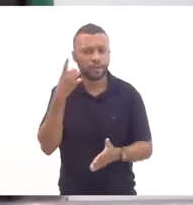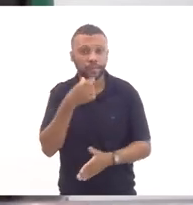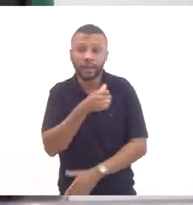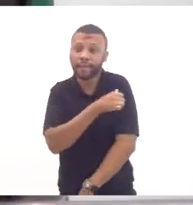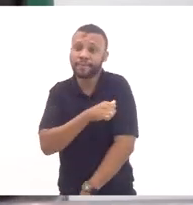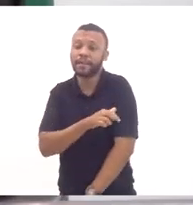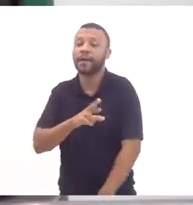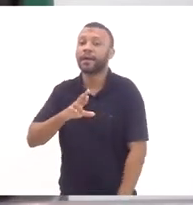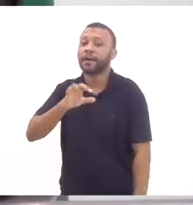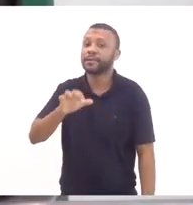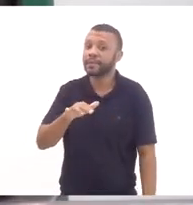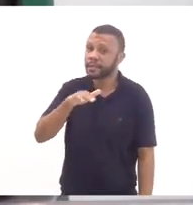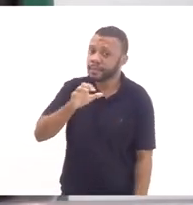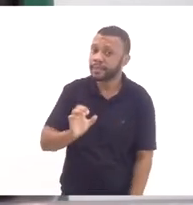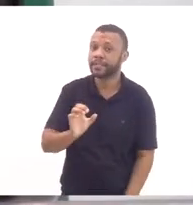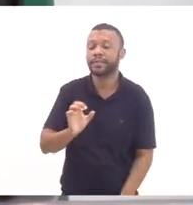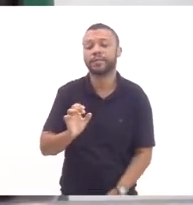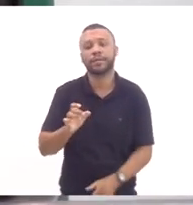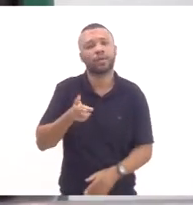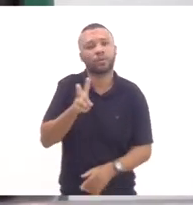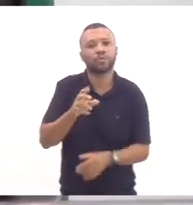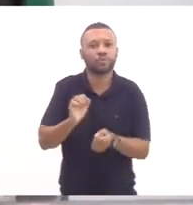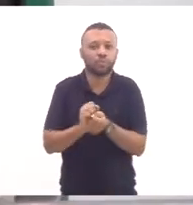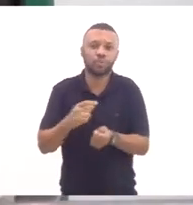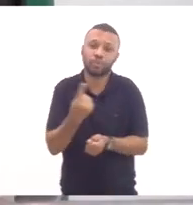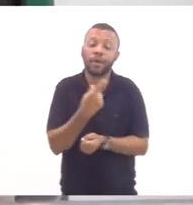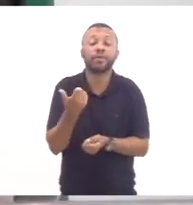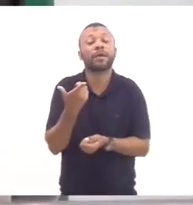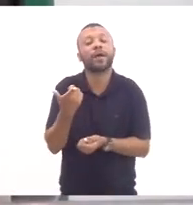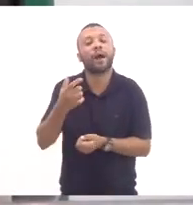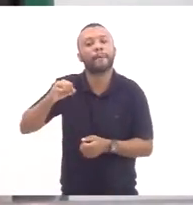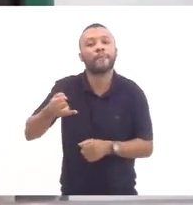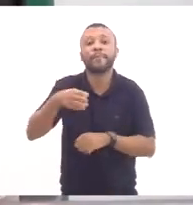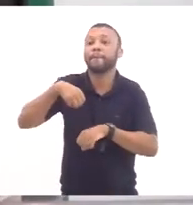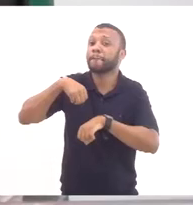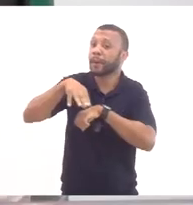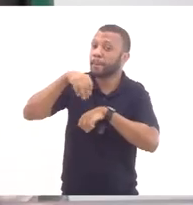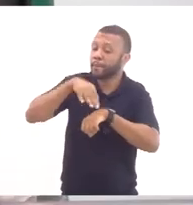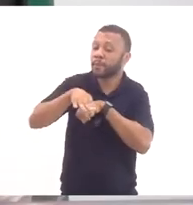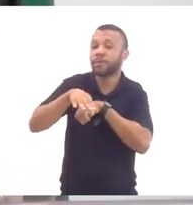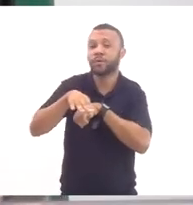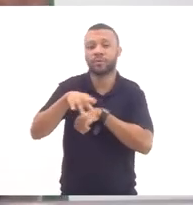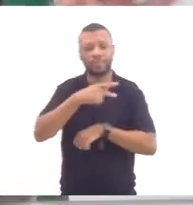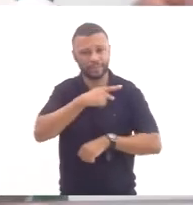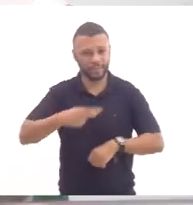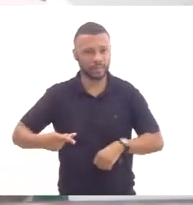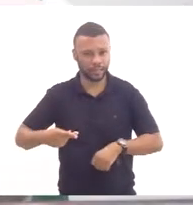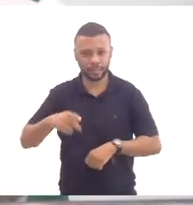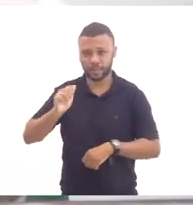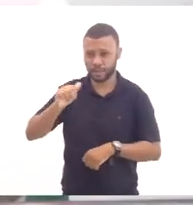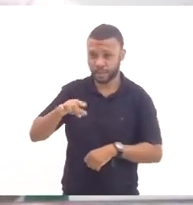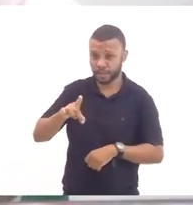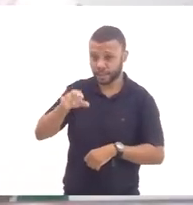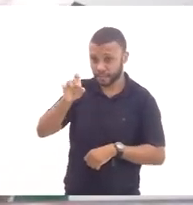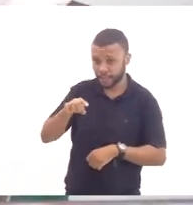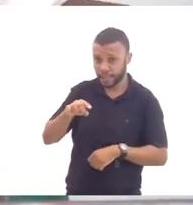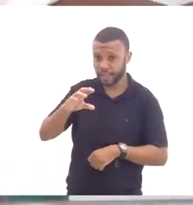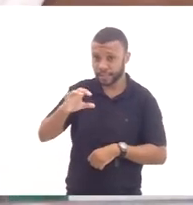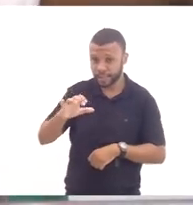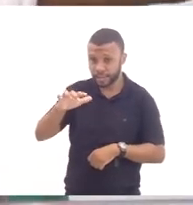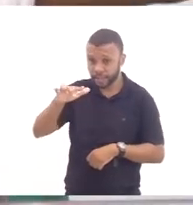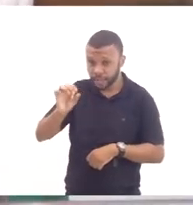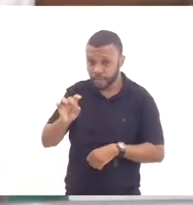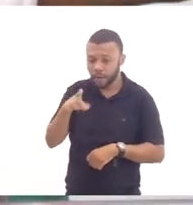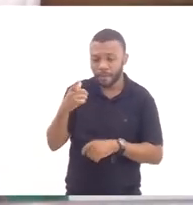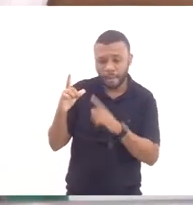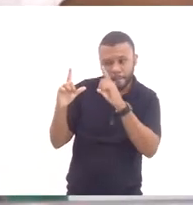que continua aí com a gente, e repassar aqui um recado do nosso presidente André Ciliano. Mandei para ele uma foto da Bárbara,